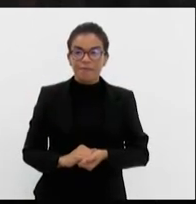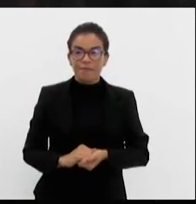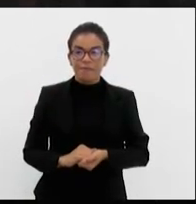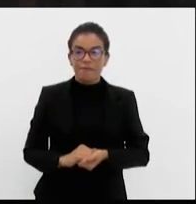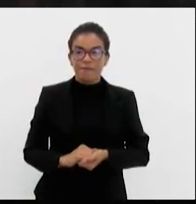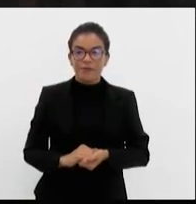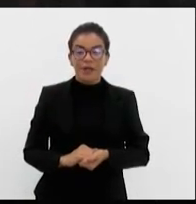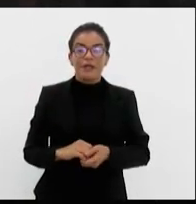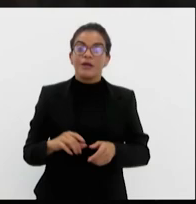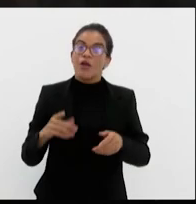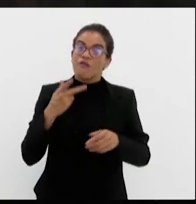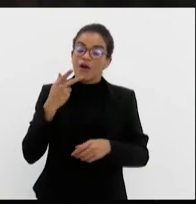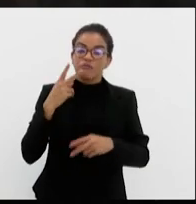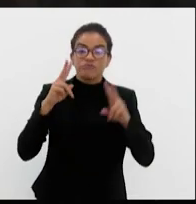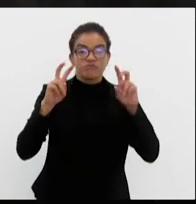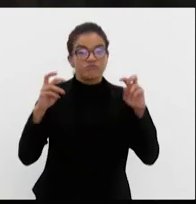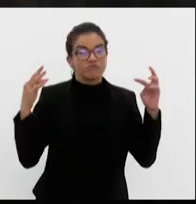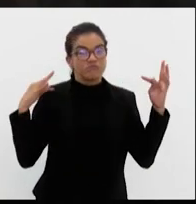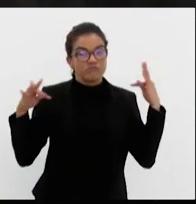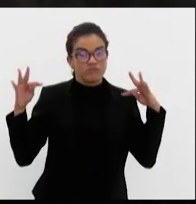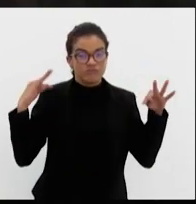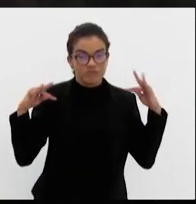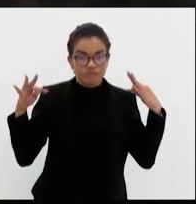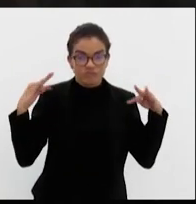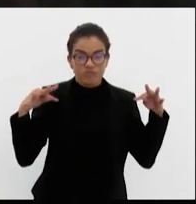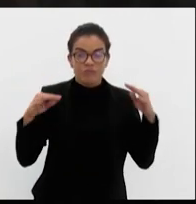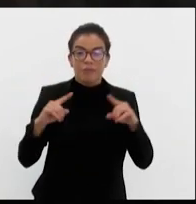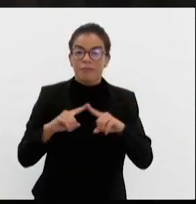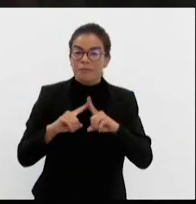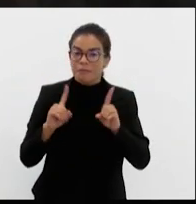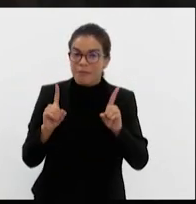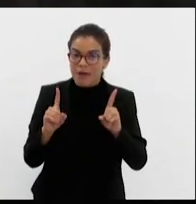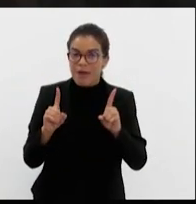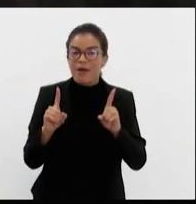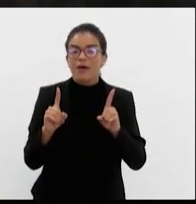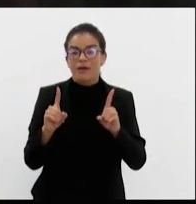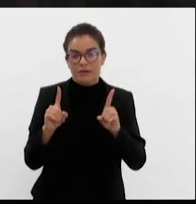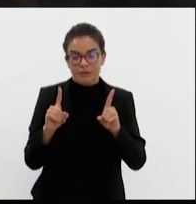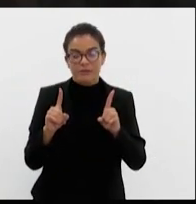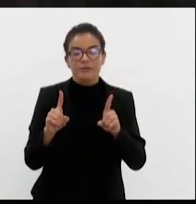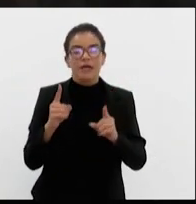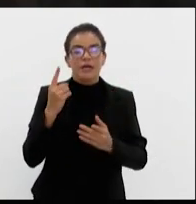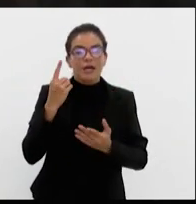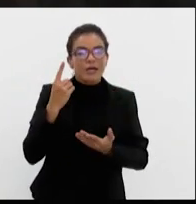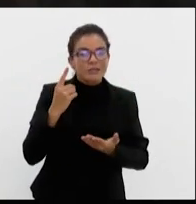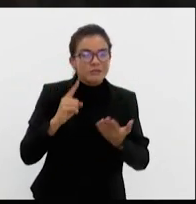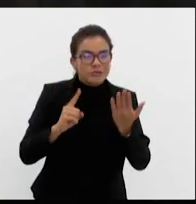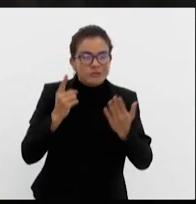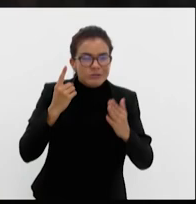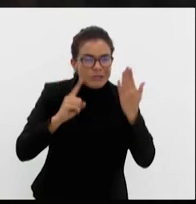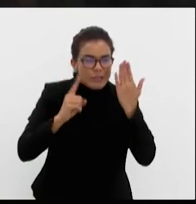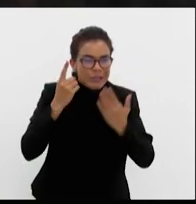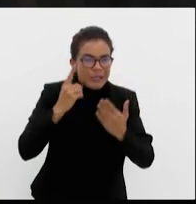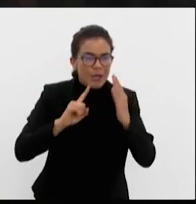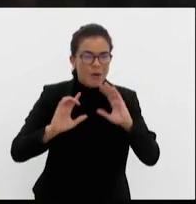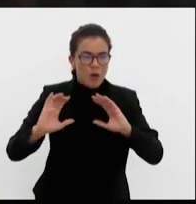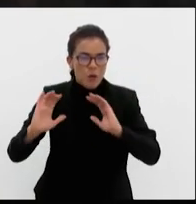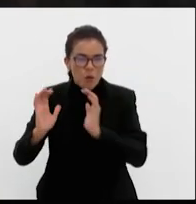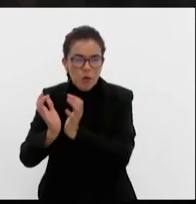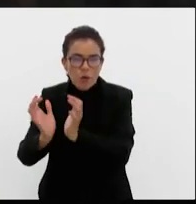Foco do turismo. Mas, além disso, as escolas de samba dos mais diversos